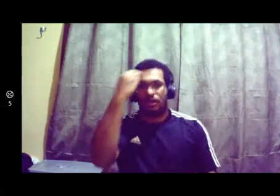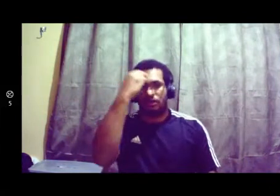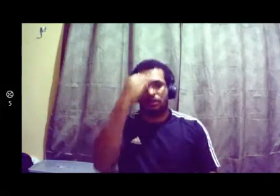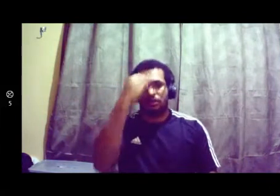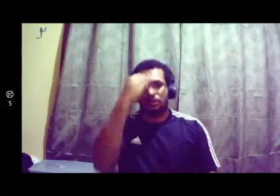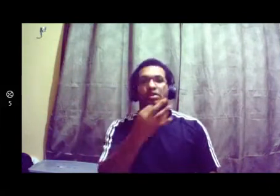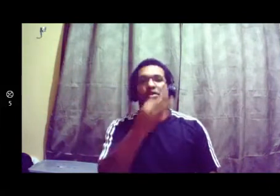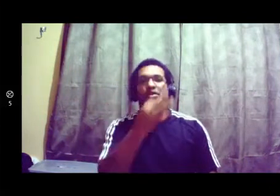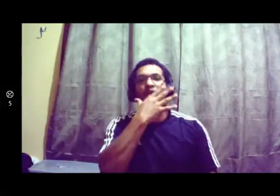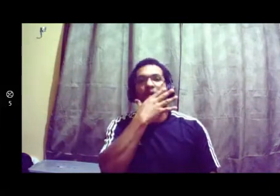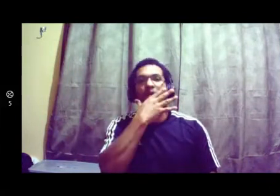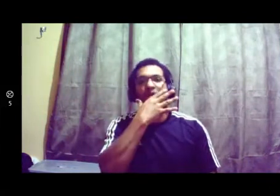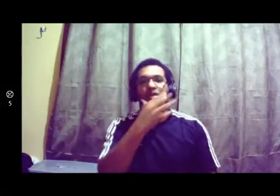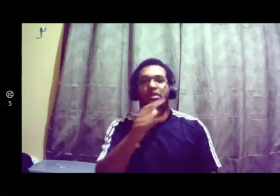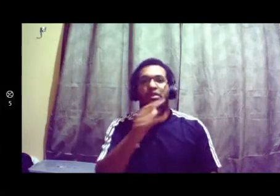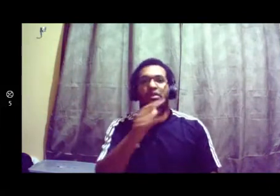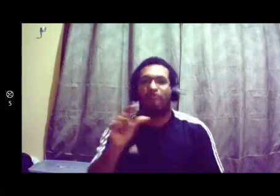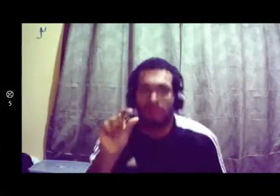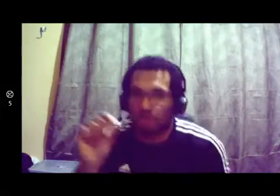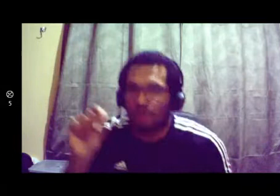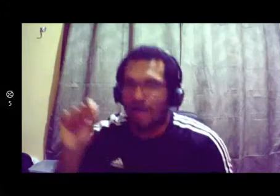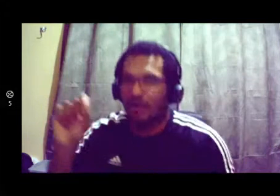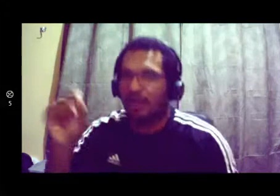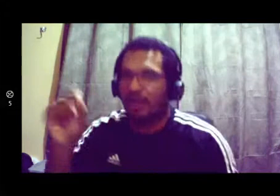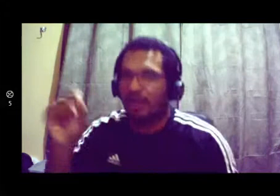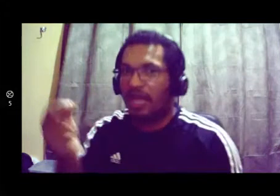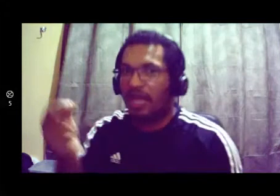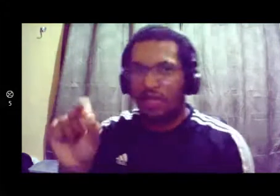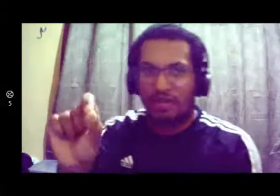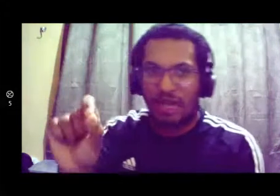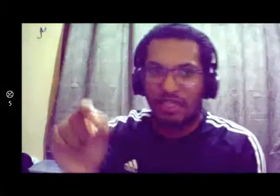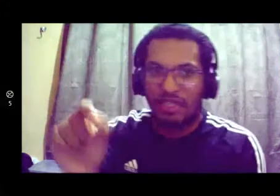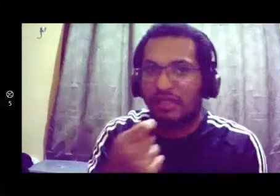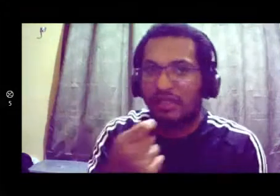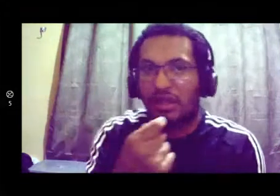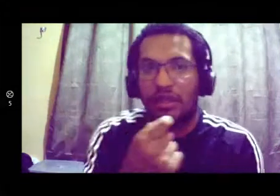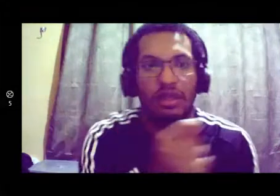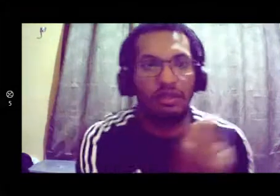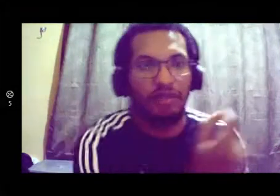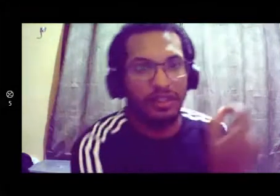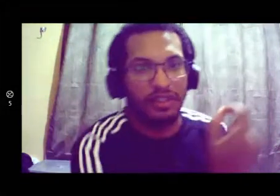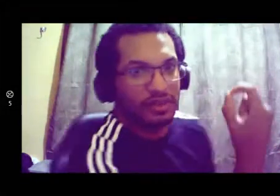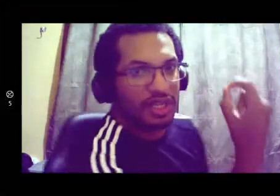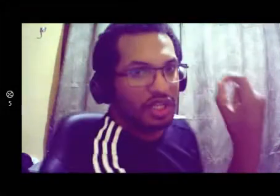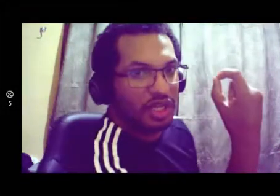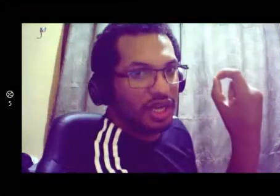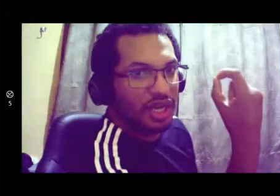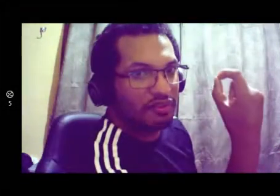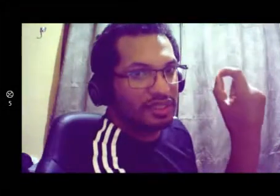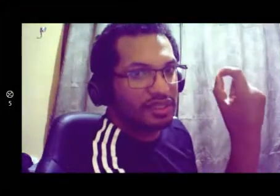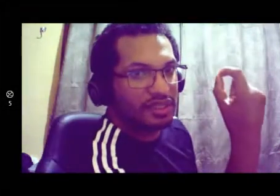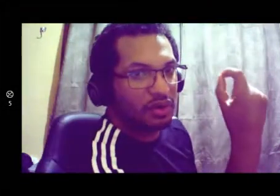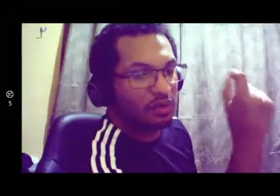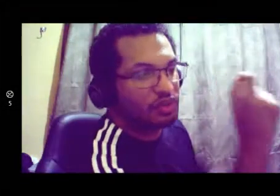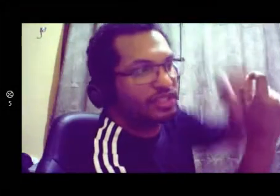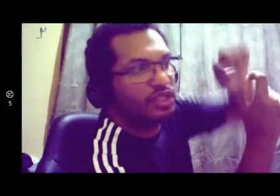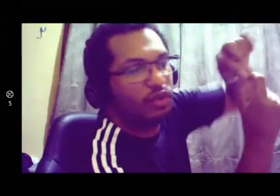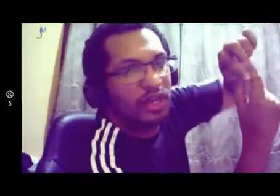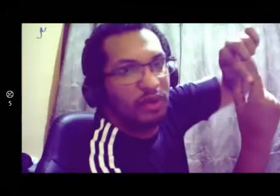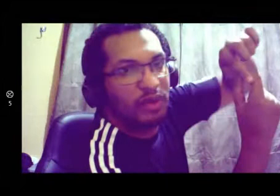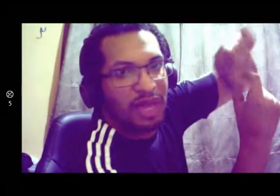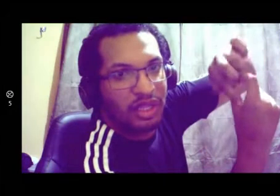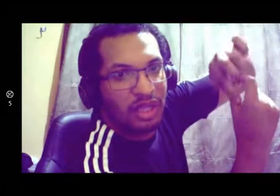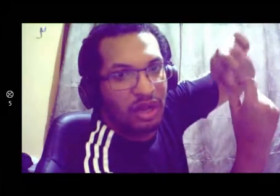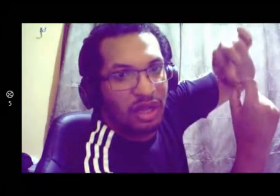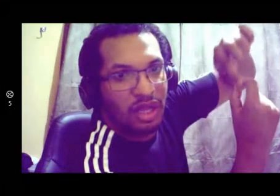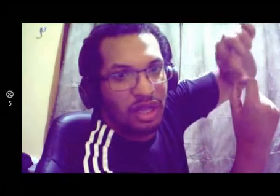horas, toma o remédio. Então você faz assim, ó, de tomar o remédio, porque remédio você faz assim, ó. Vê se vocês conseguem enxergar aí. Faz assim, ó, como se estivesse segurando